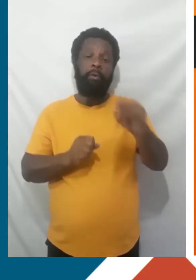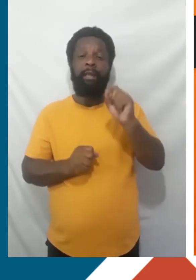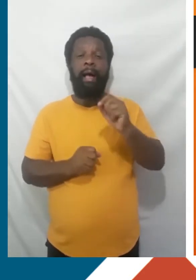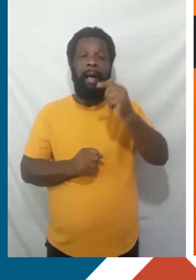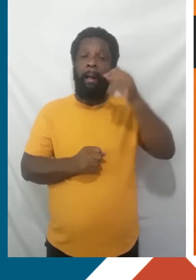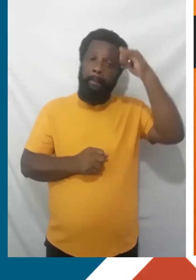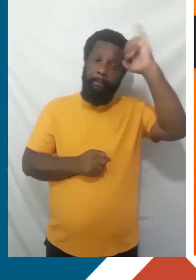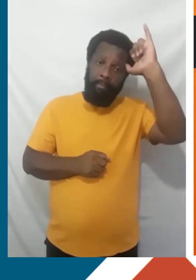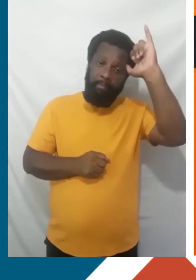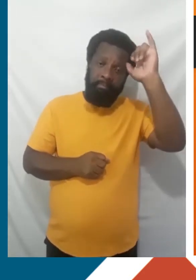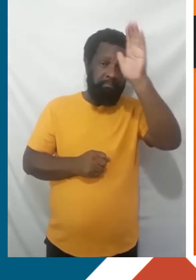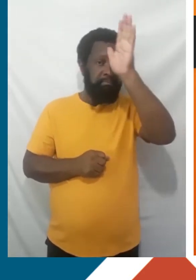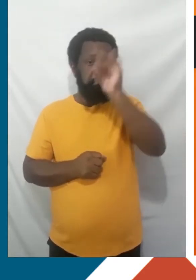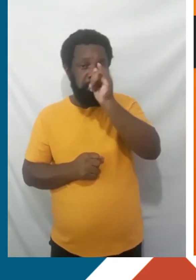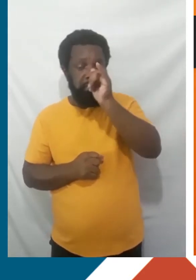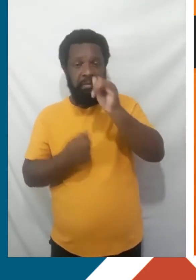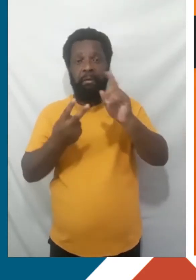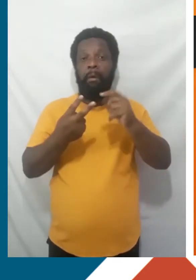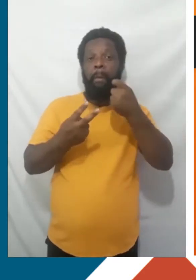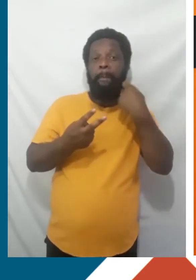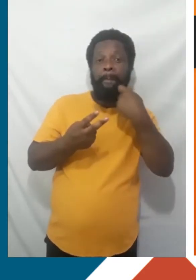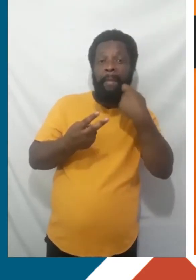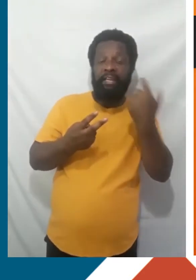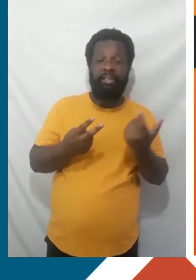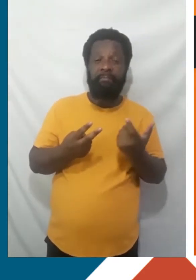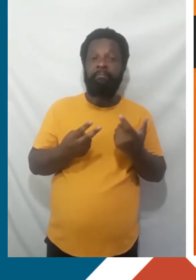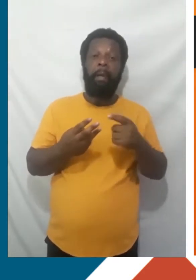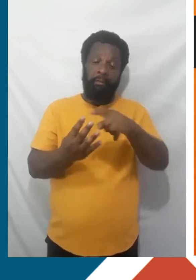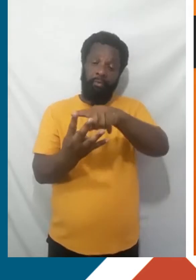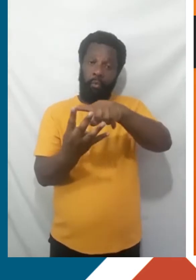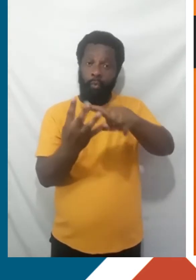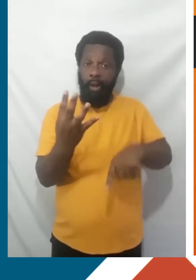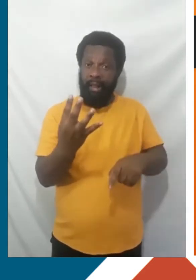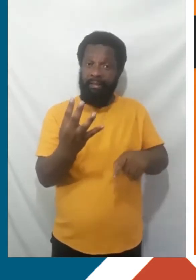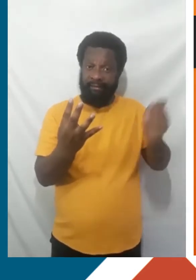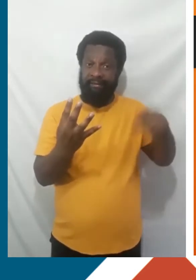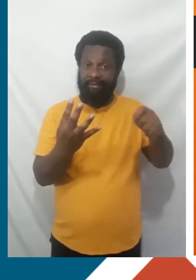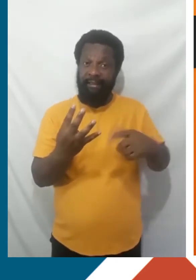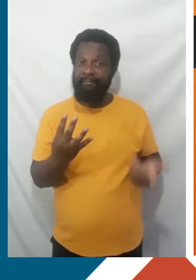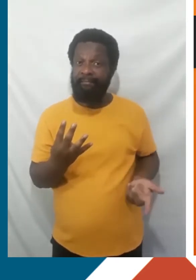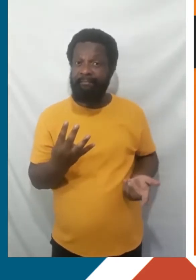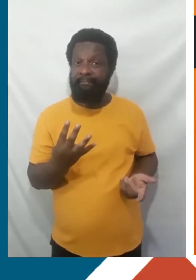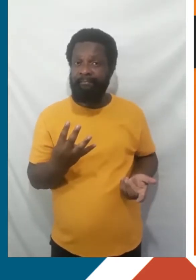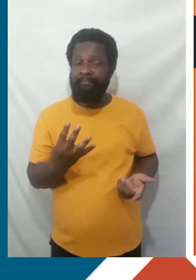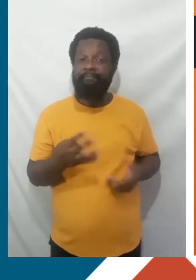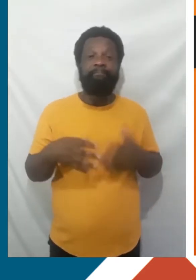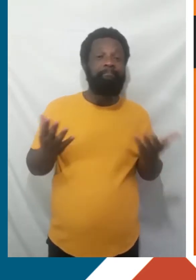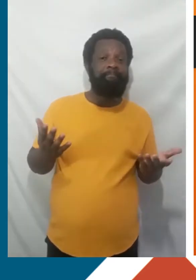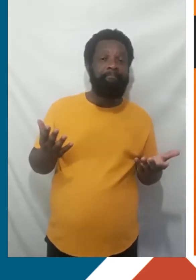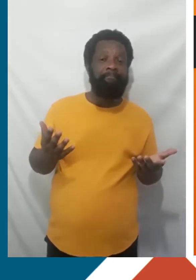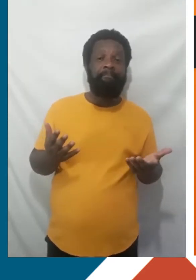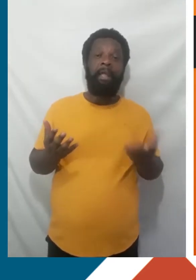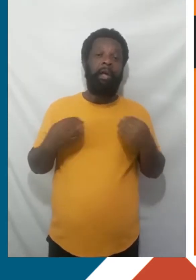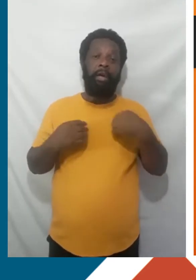bovina, frango ou peixe. Ou seja, há 4 possibilidades aí, na verdade.